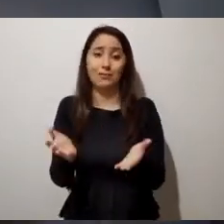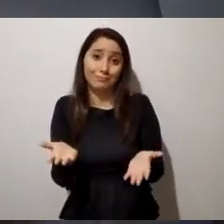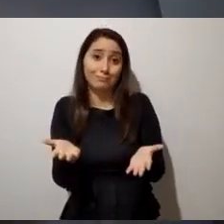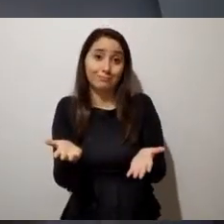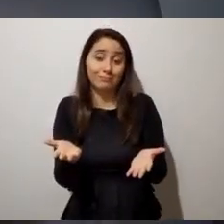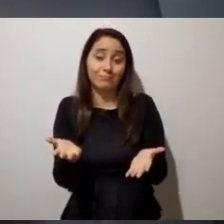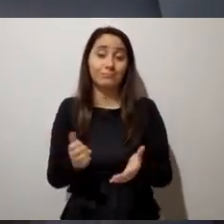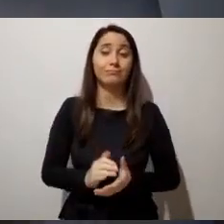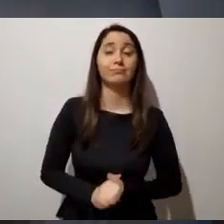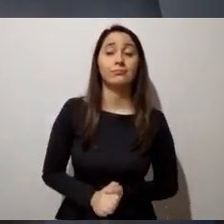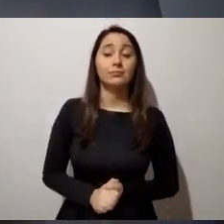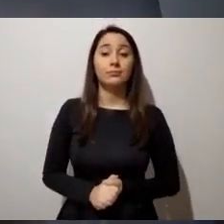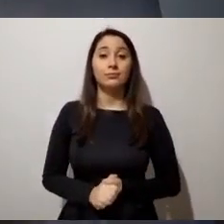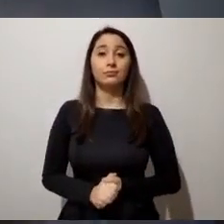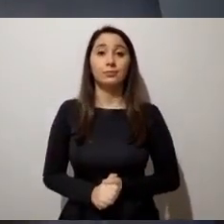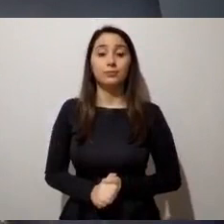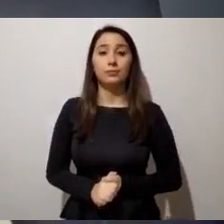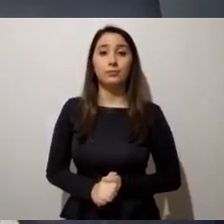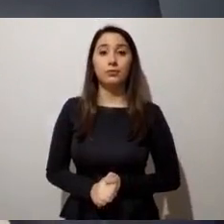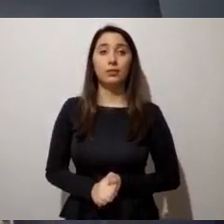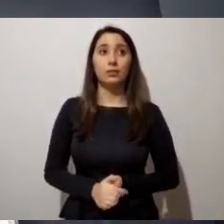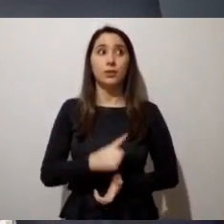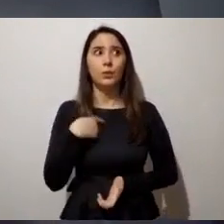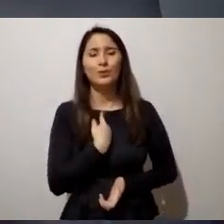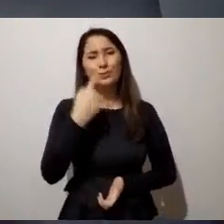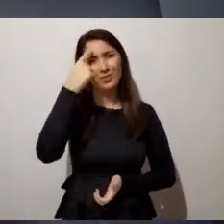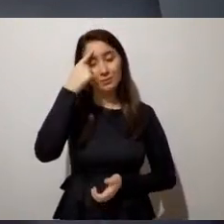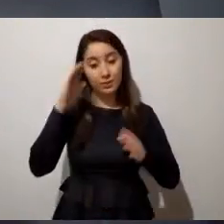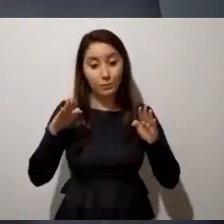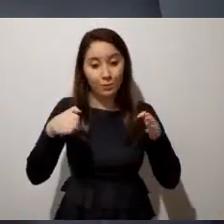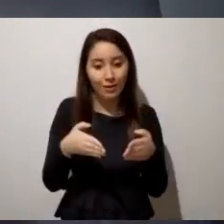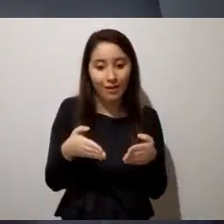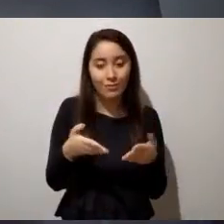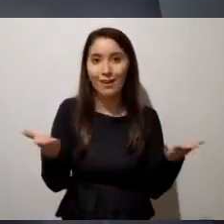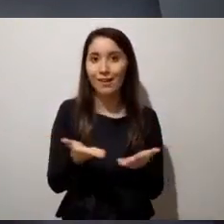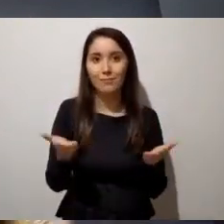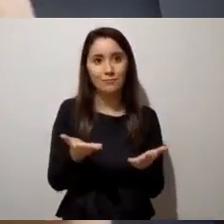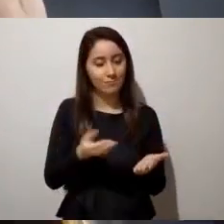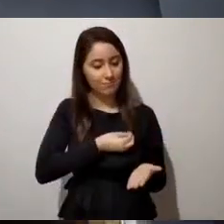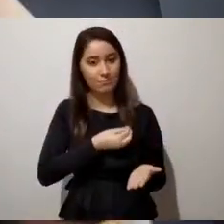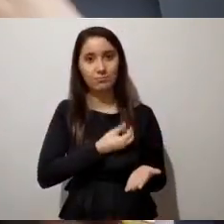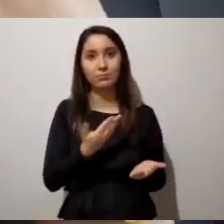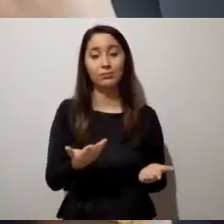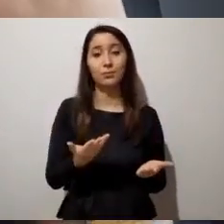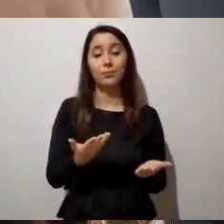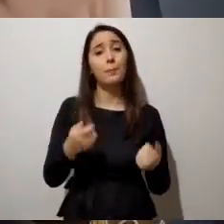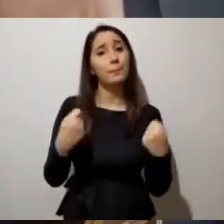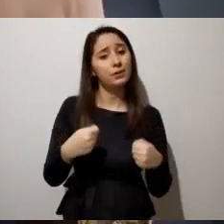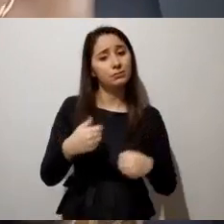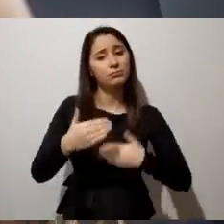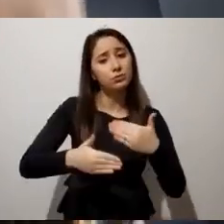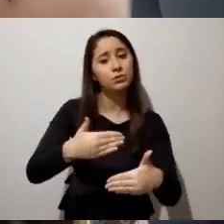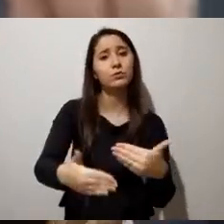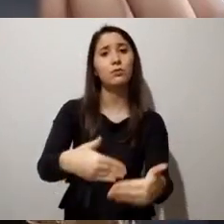E esse pensamento focado no aqui e agora, ele é fundamental para que a gente consiga desenvolver